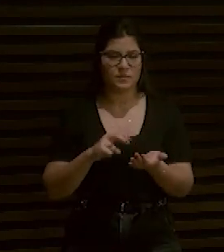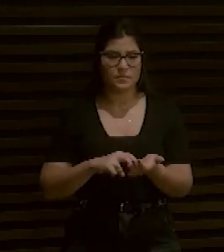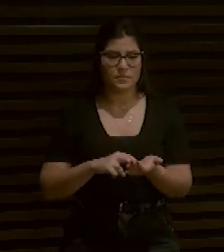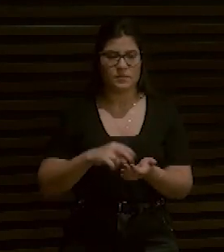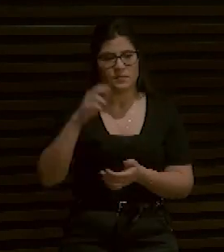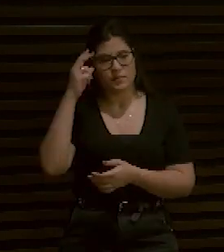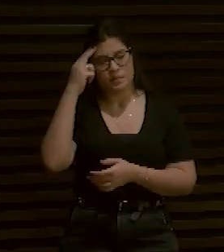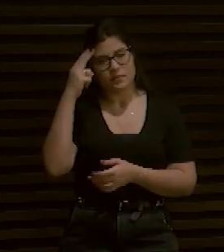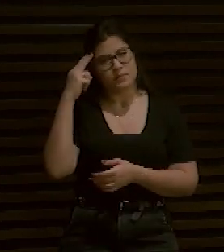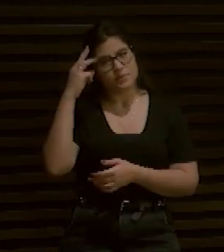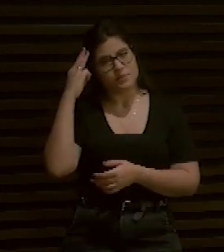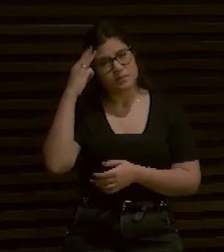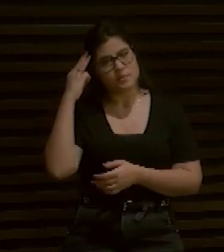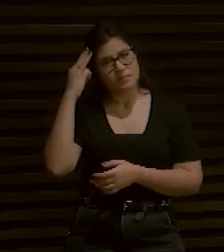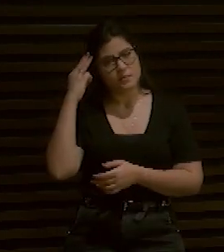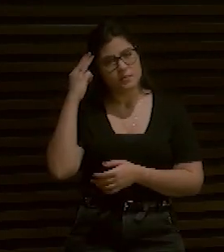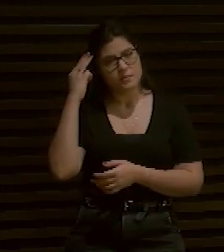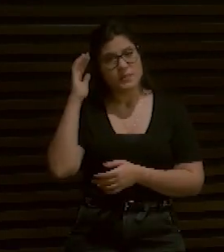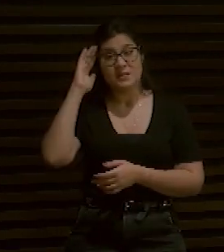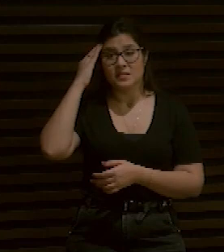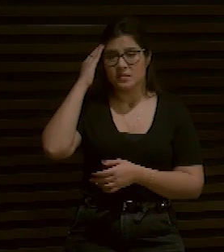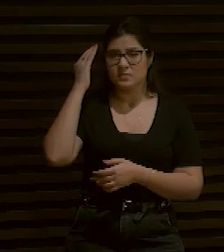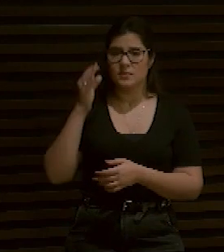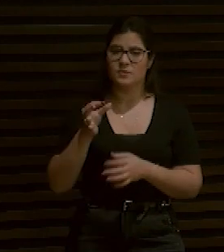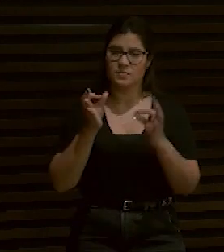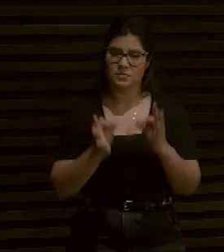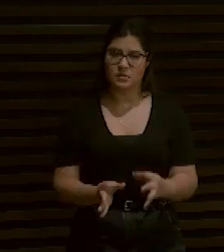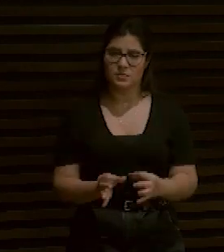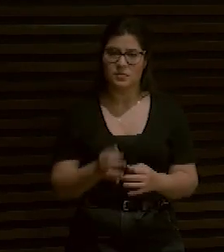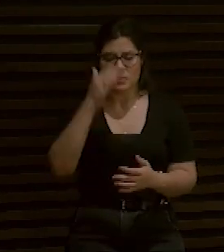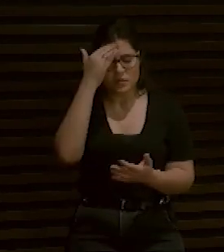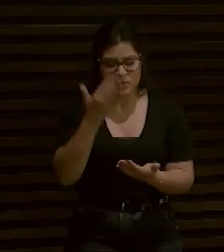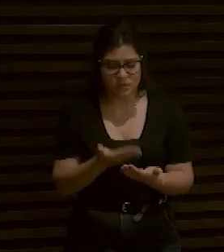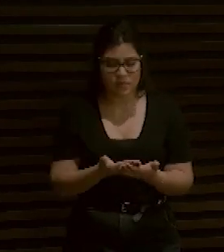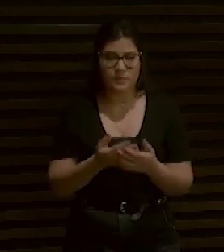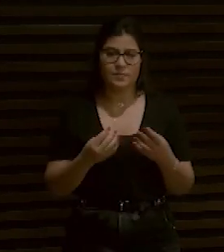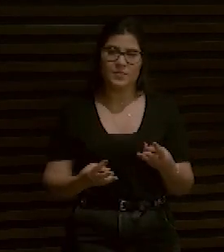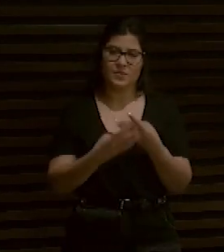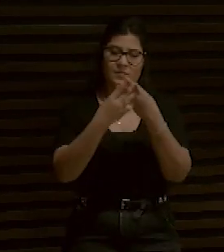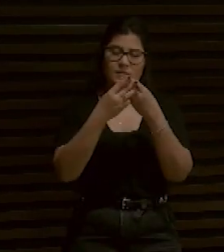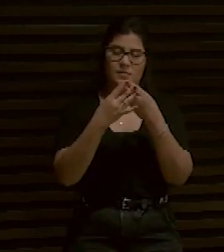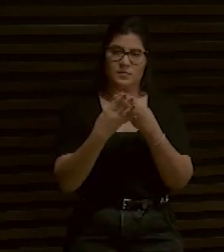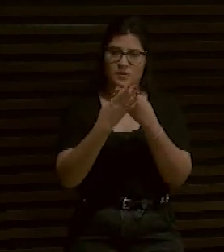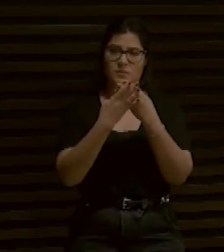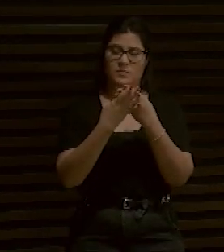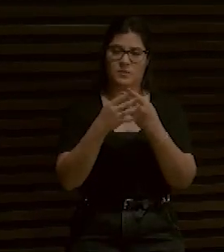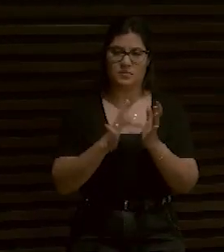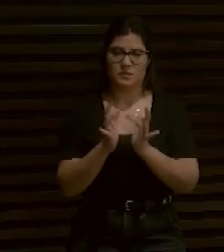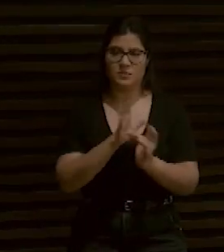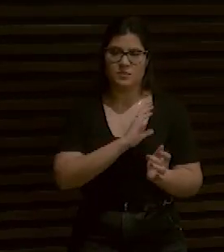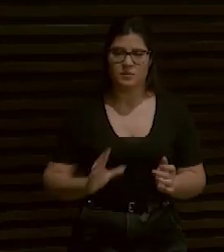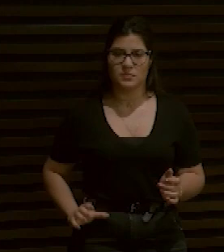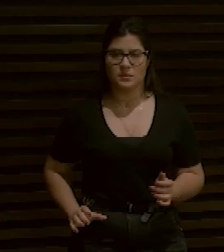seu coração em direção a um arrependimento genuíno. E que você creia e confesse que Jesus Cristo é o Senhor.